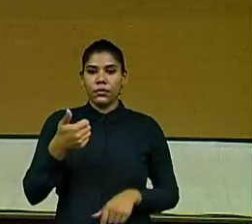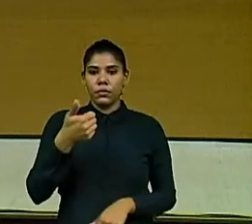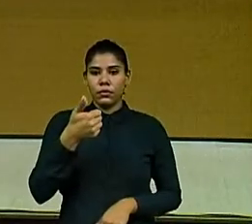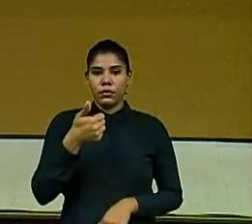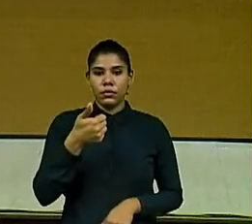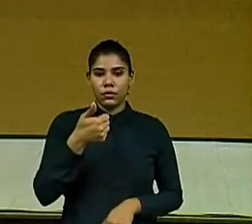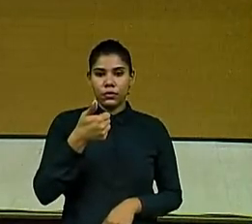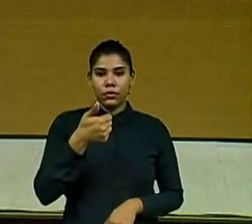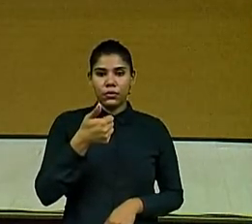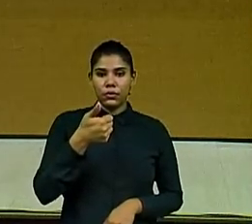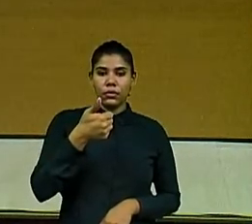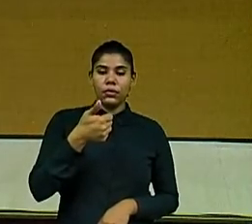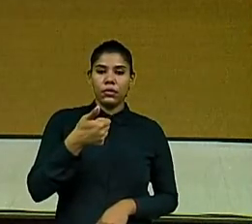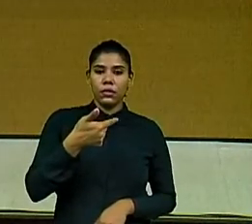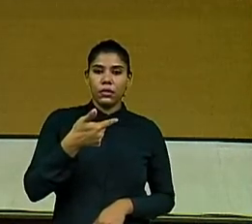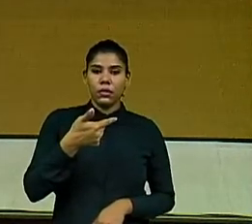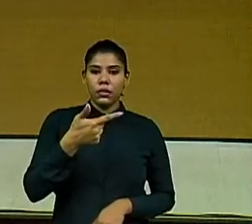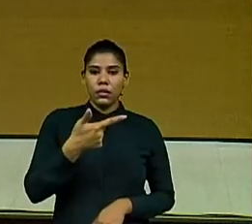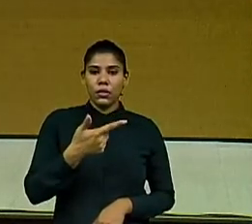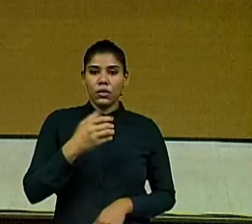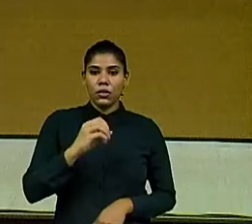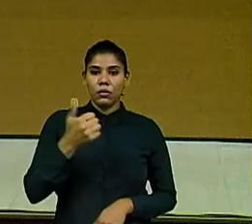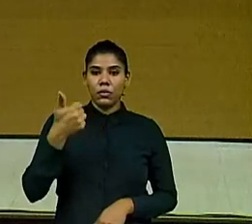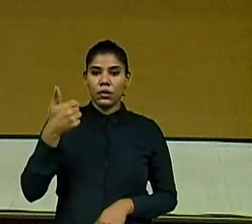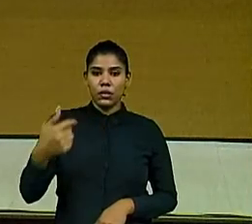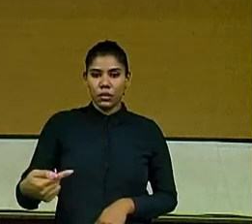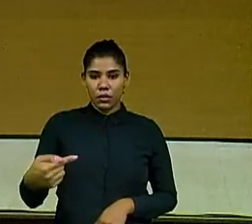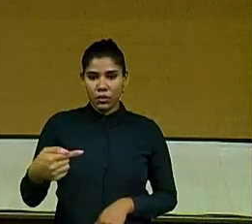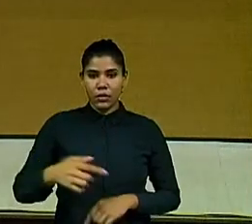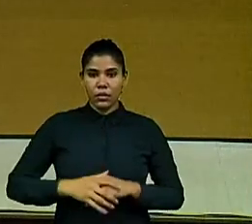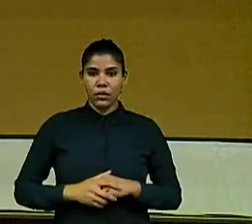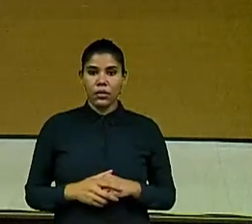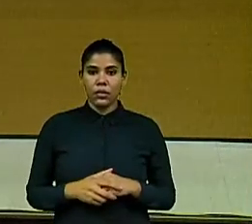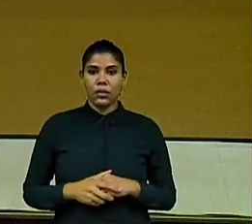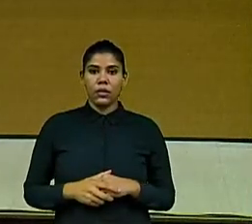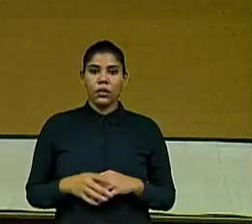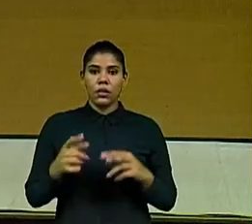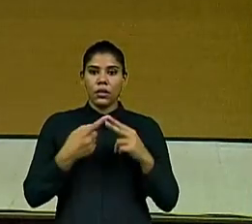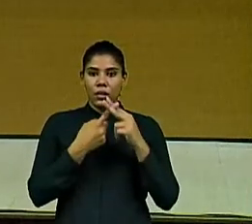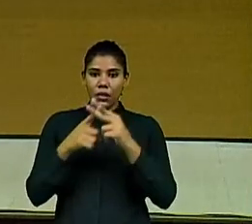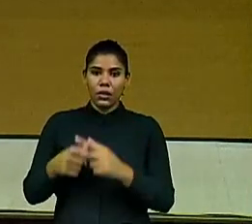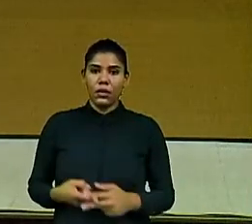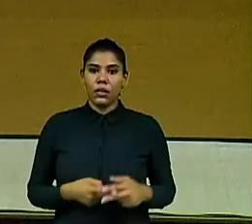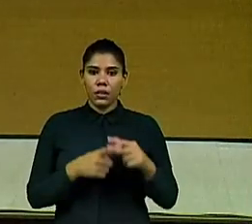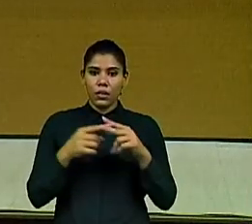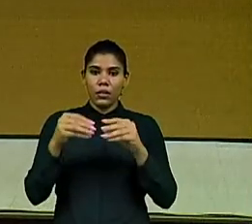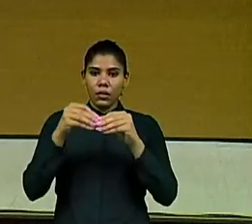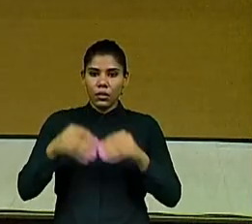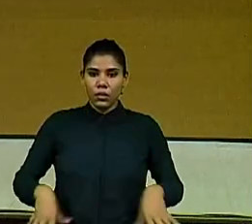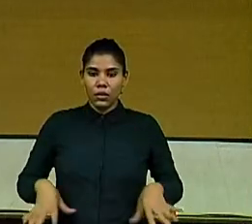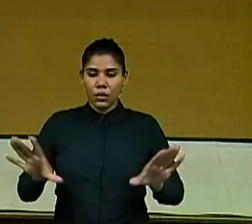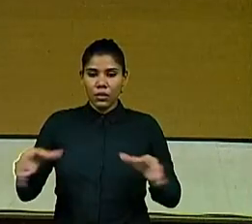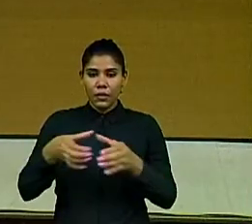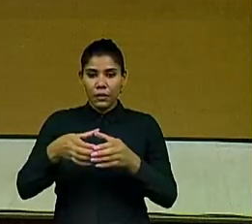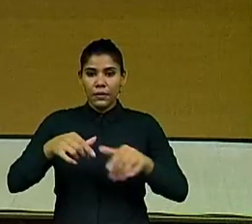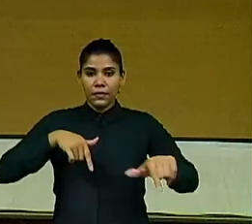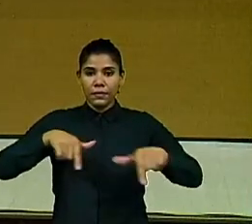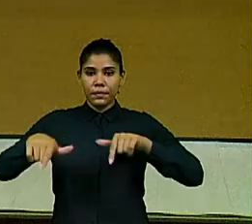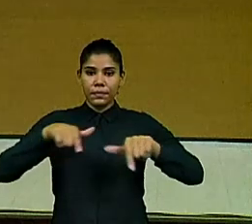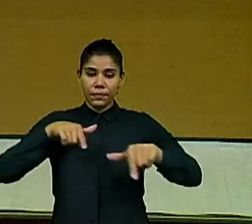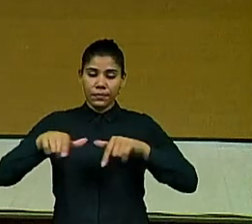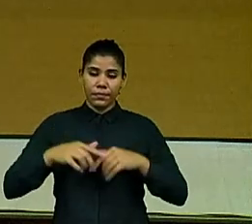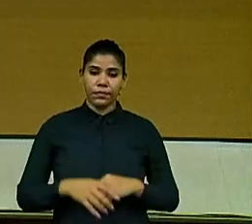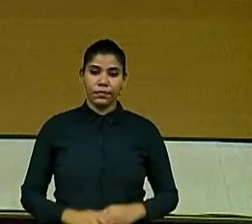2017 né que foi uma reforma muito danosa para classe trabalhadora tá